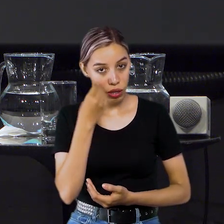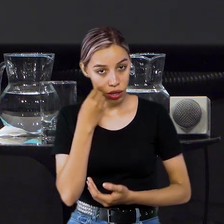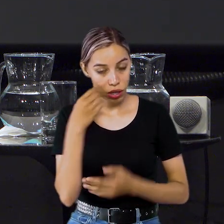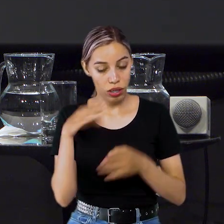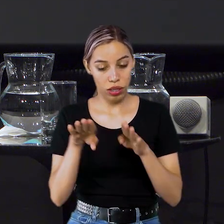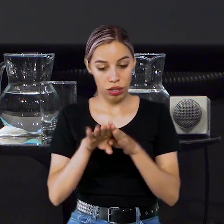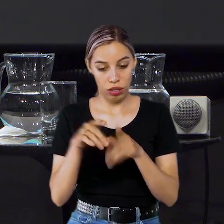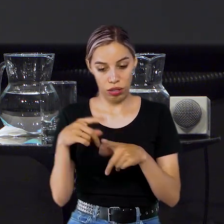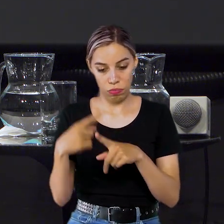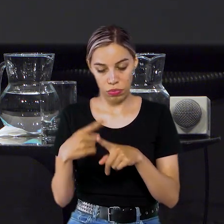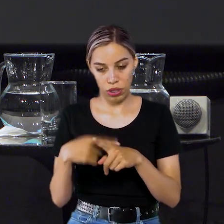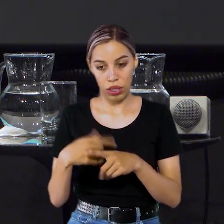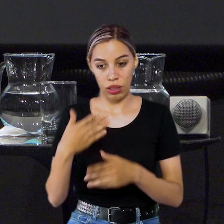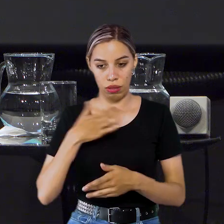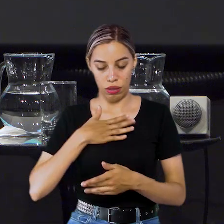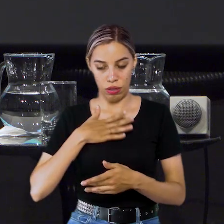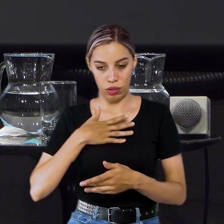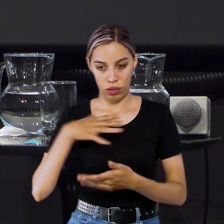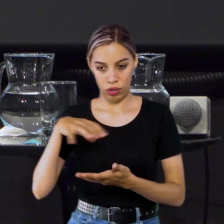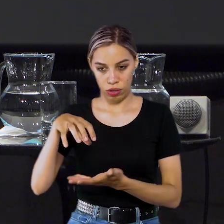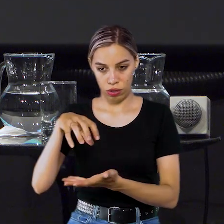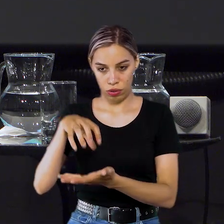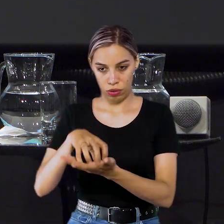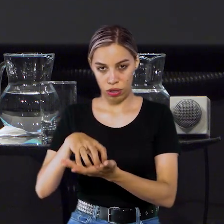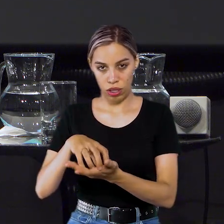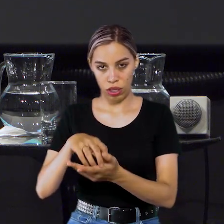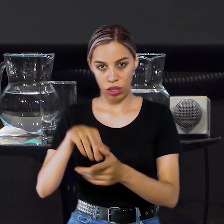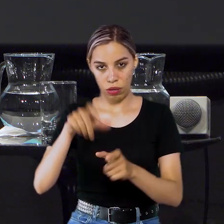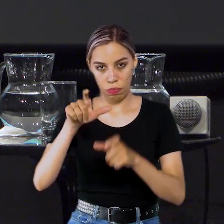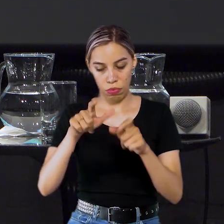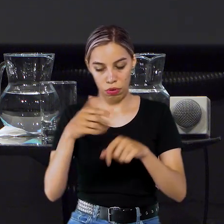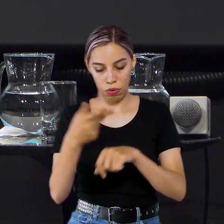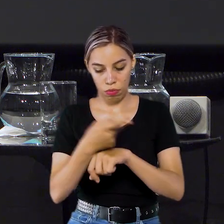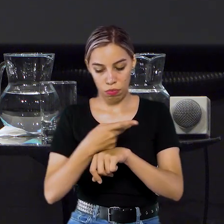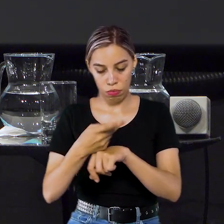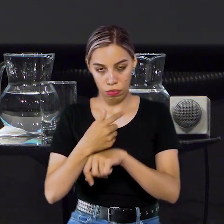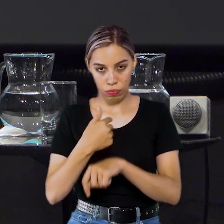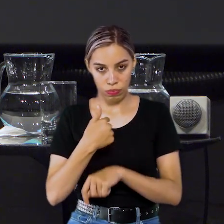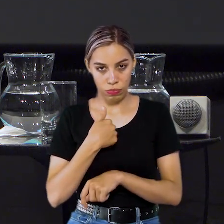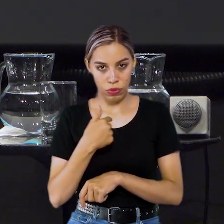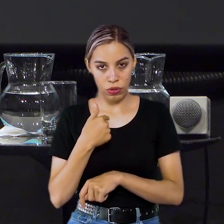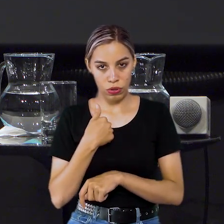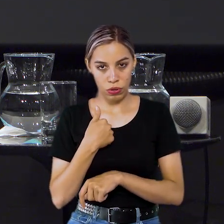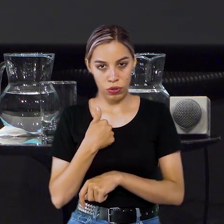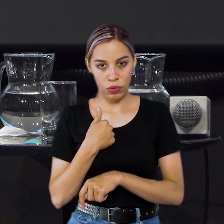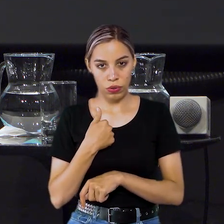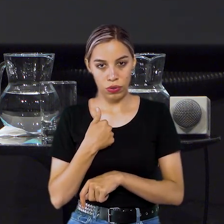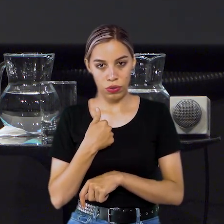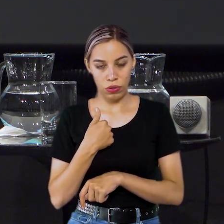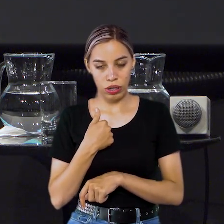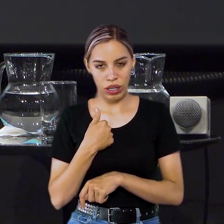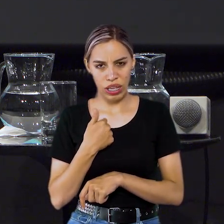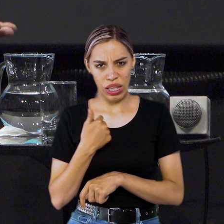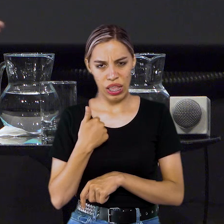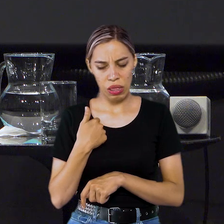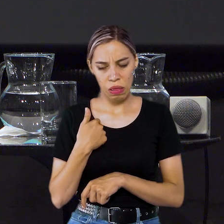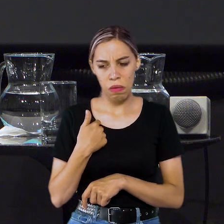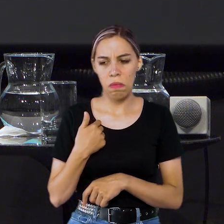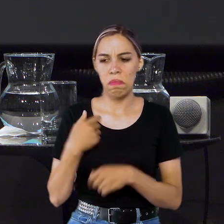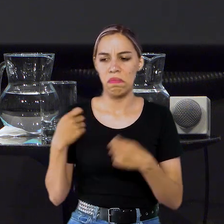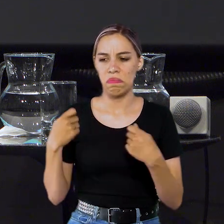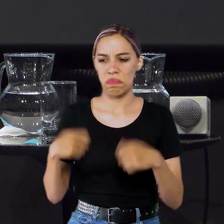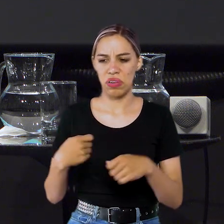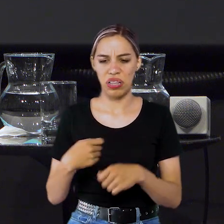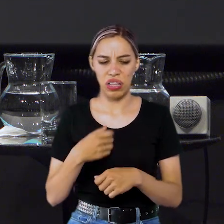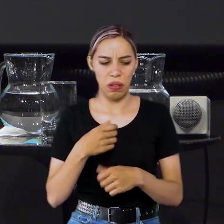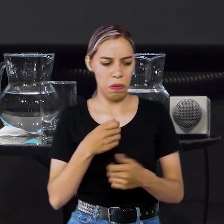sempre na minha aldeia o pessoal me procuram quando está doente. Eu não precisa